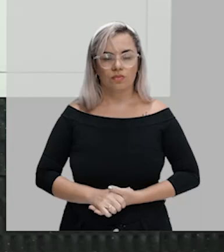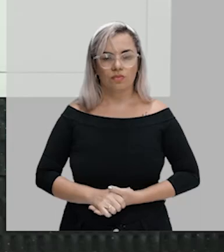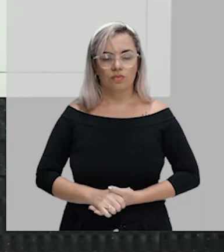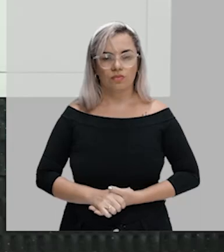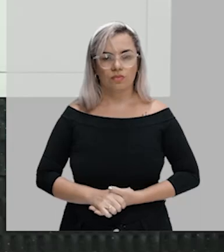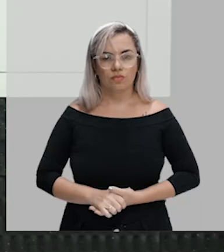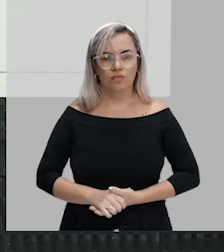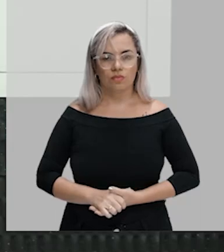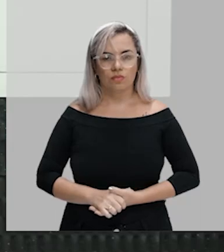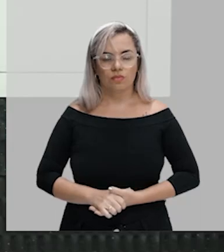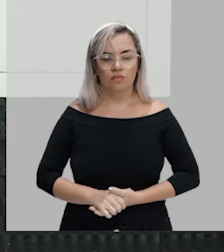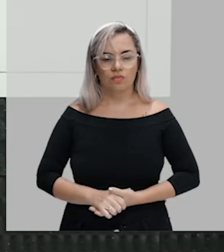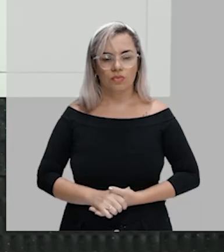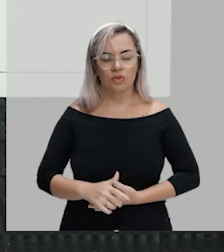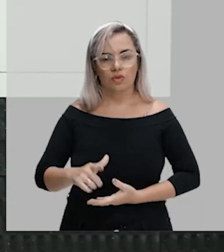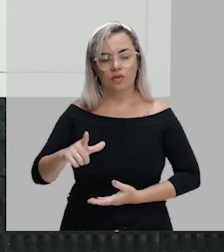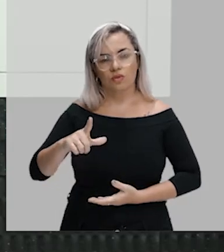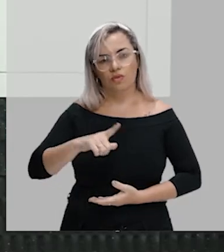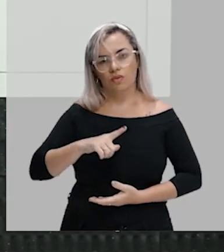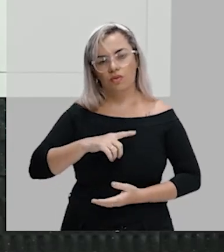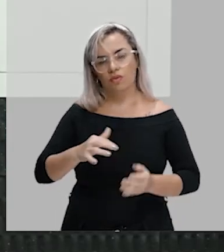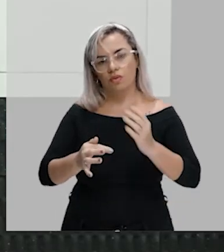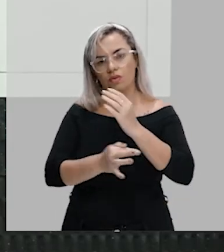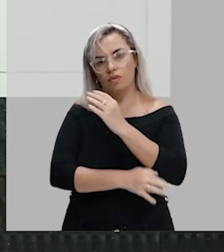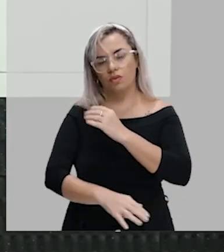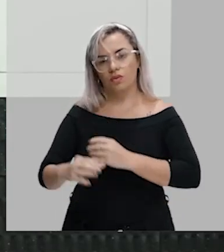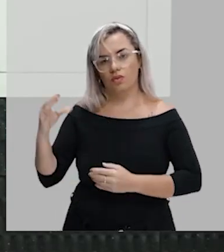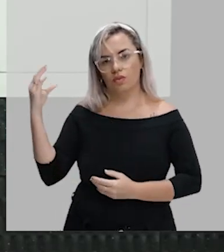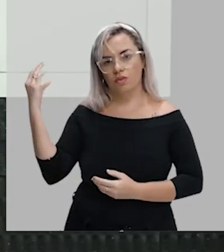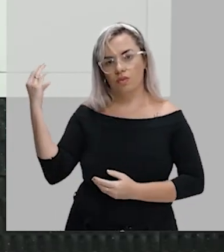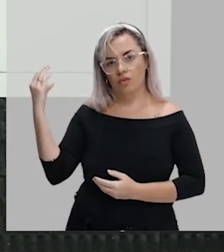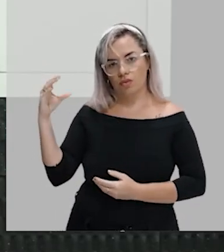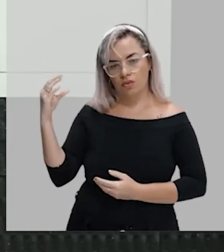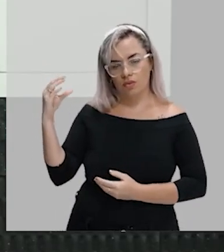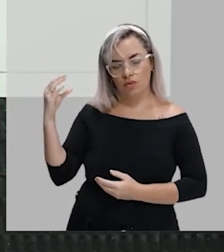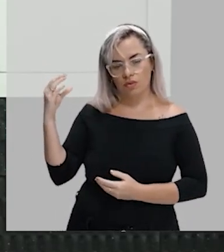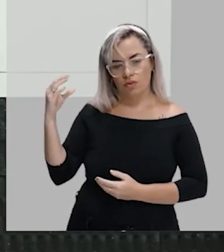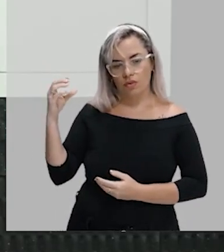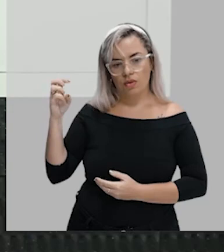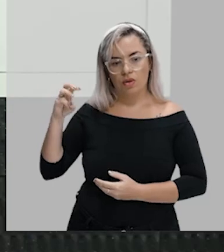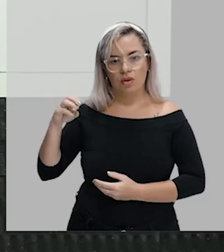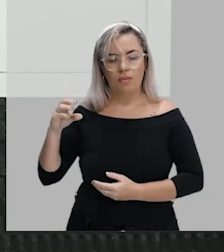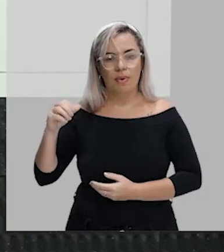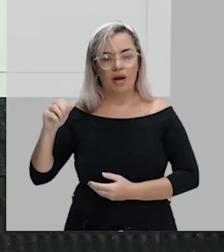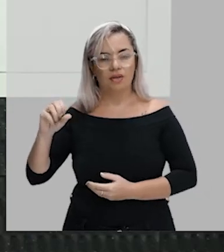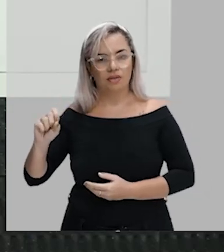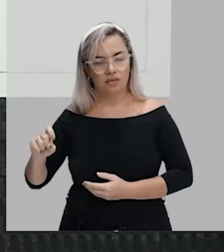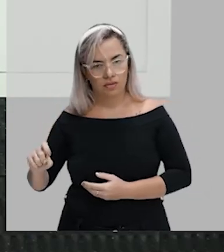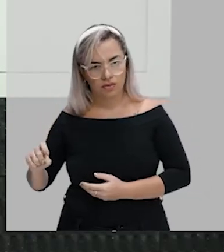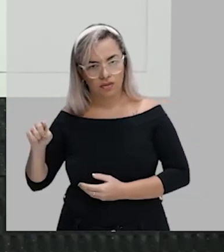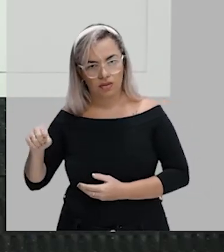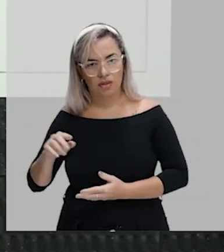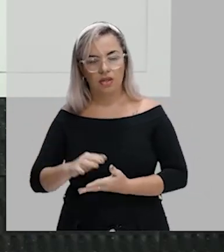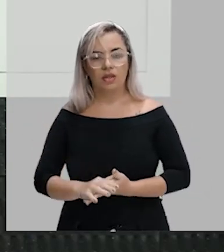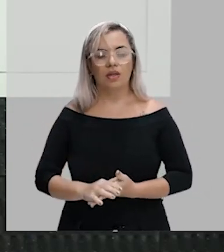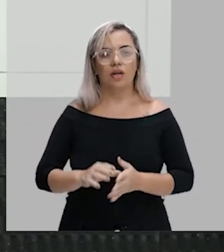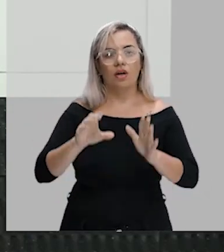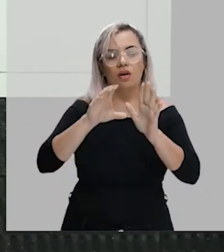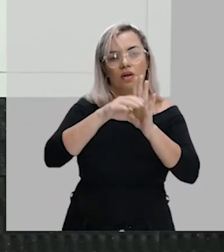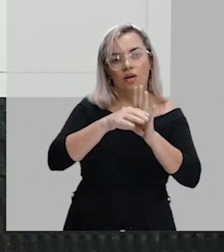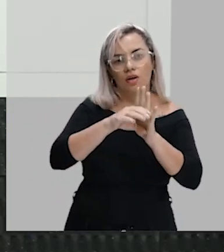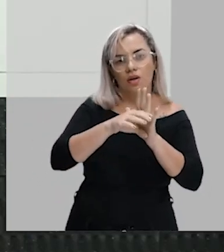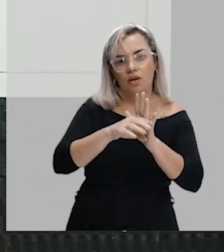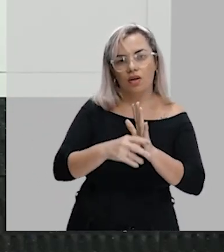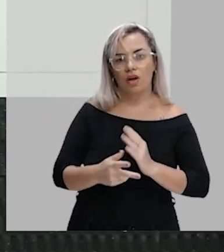teve um físico, né? Um cientista chamado Maxwell. Maxwell ele propôs que a velocidade de uma